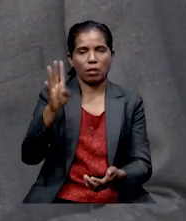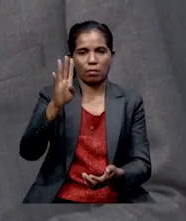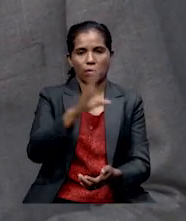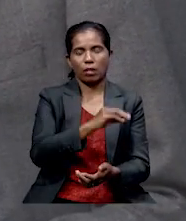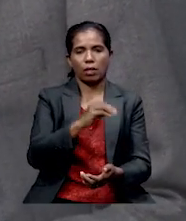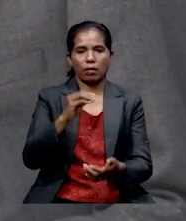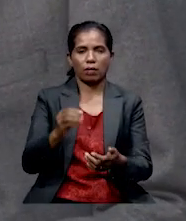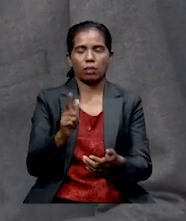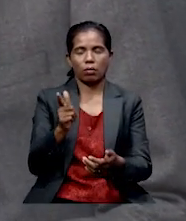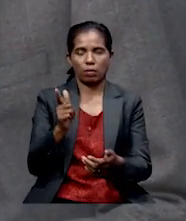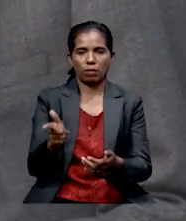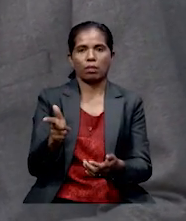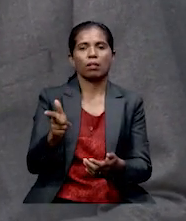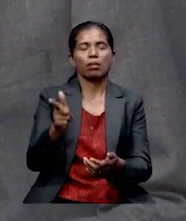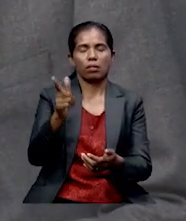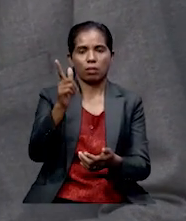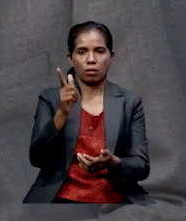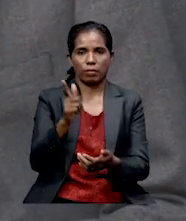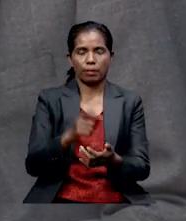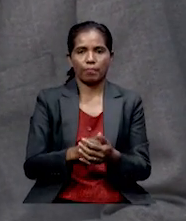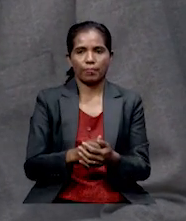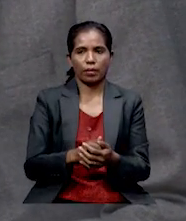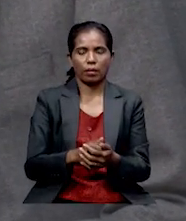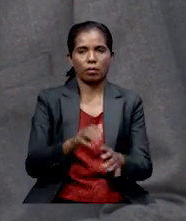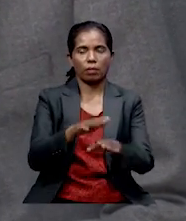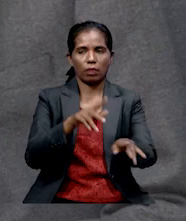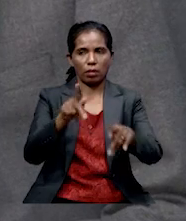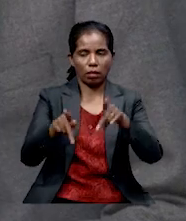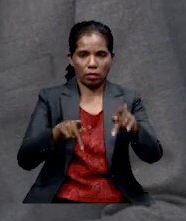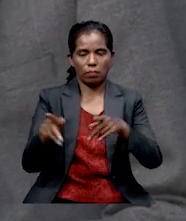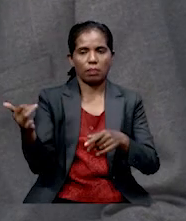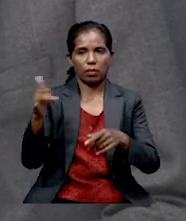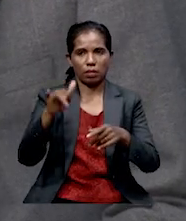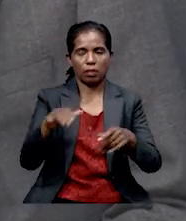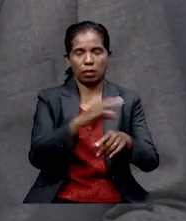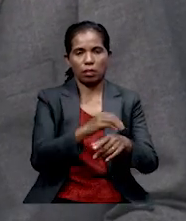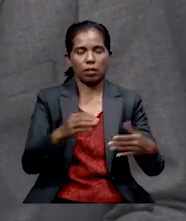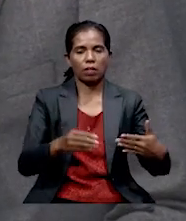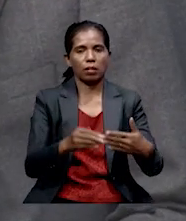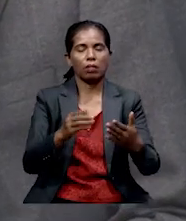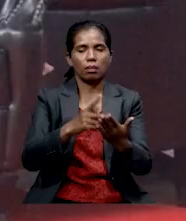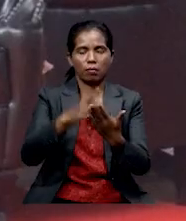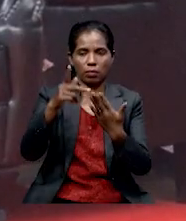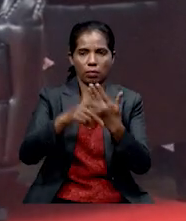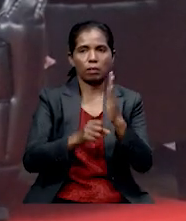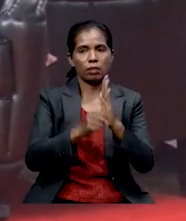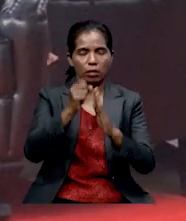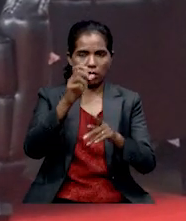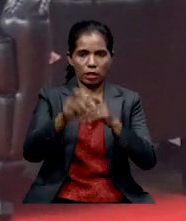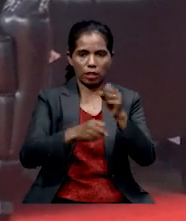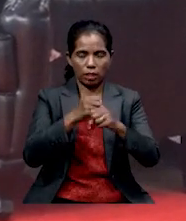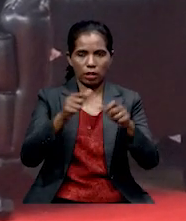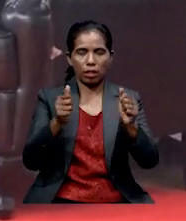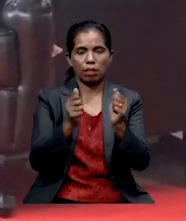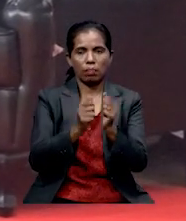WFP reun rua nulu. Governo mos recruta ona cidadão sira ba supervisor no enumerador ba programa sem sustinane,